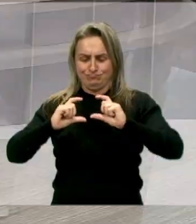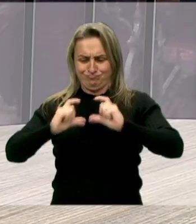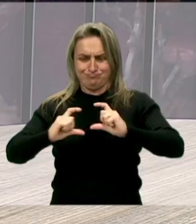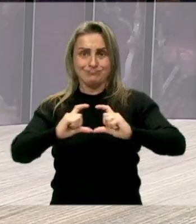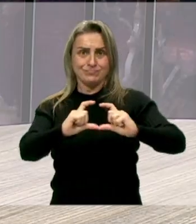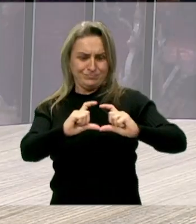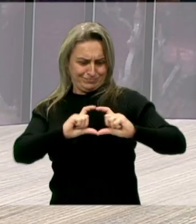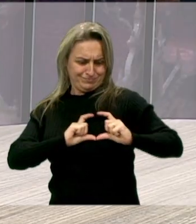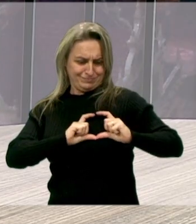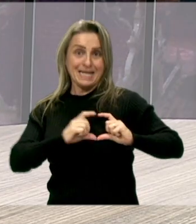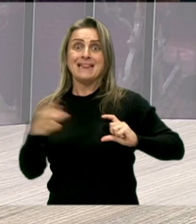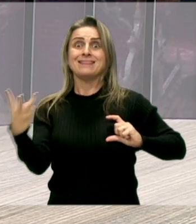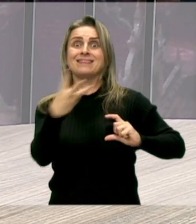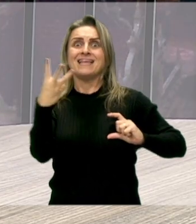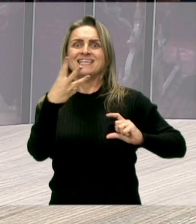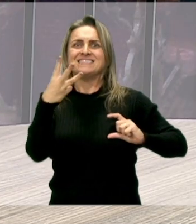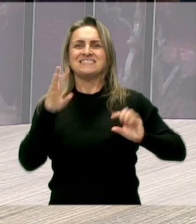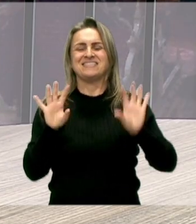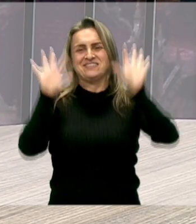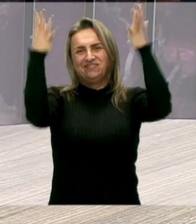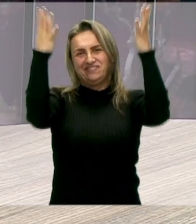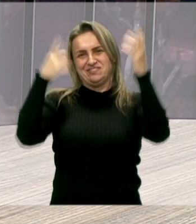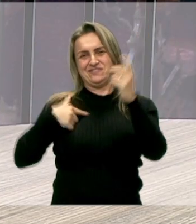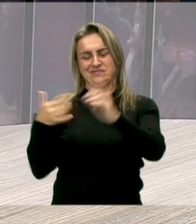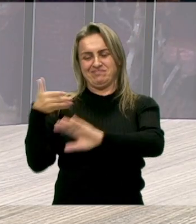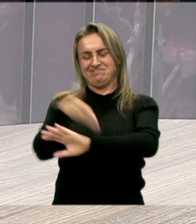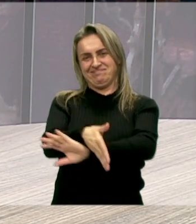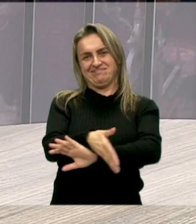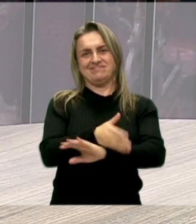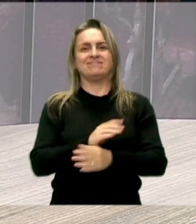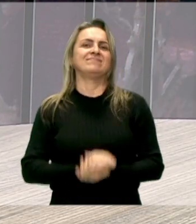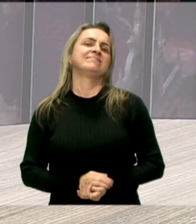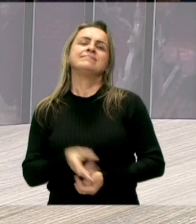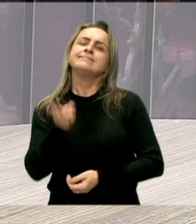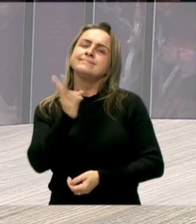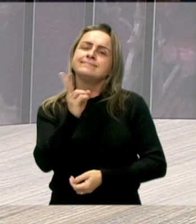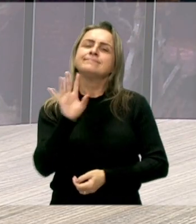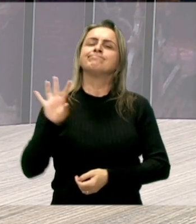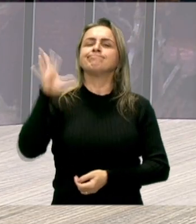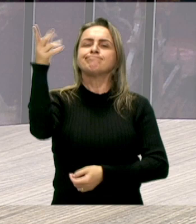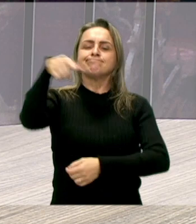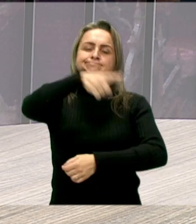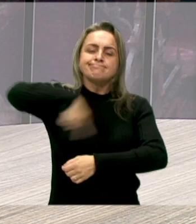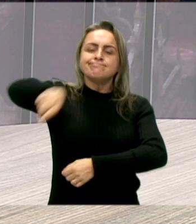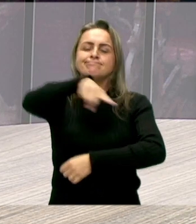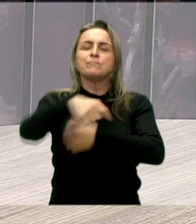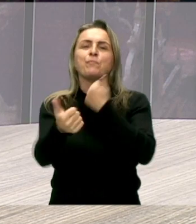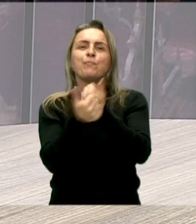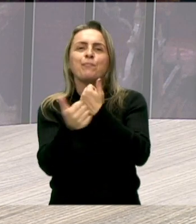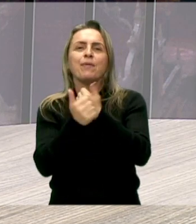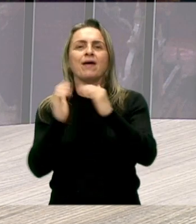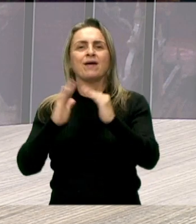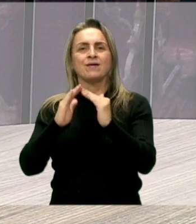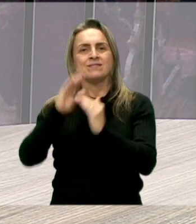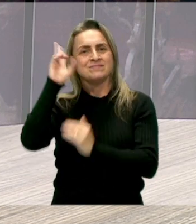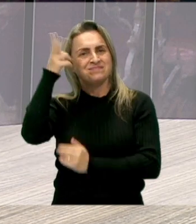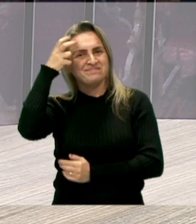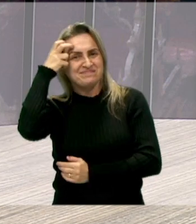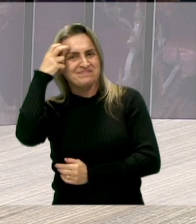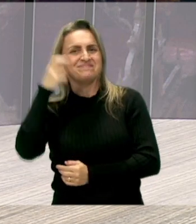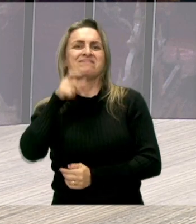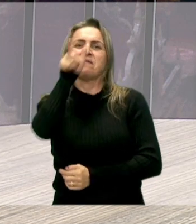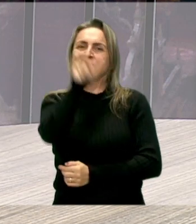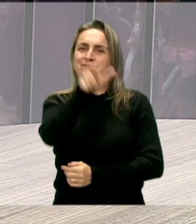E assim, as oficinas acontecem ali nas redondezas da Casa da Cultura, então todo mundo se encontra. Tem pessoas que vêm de